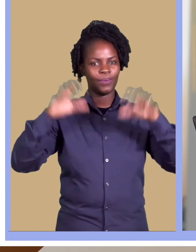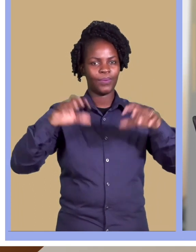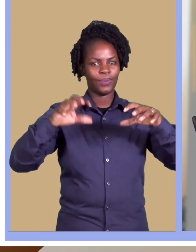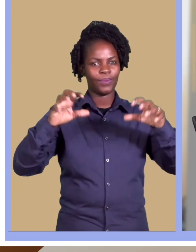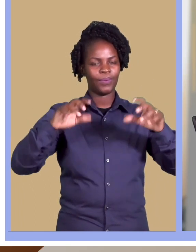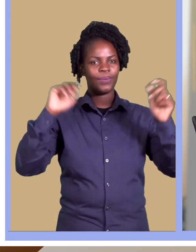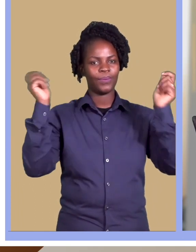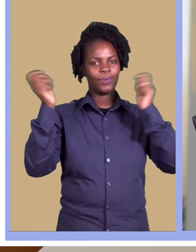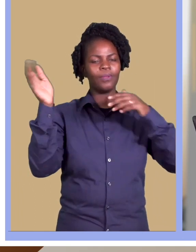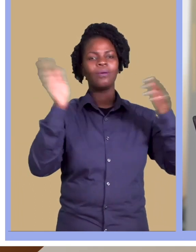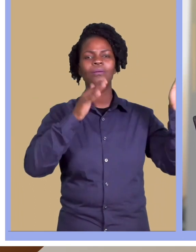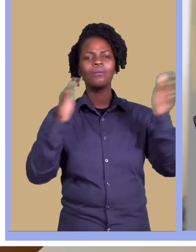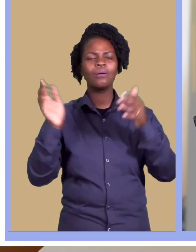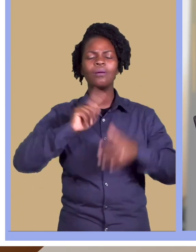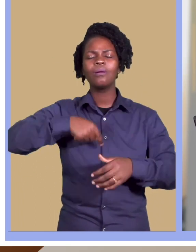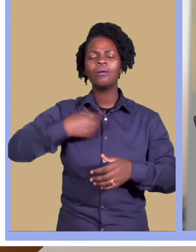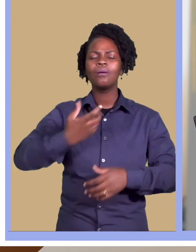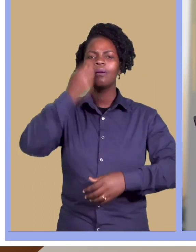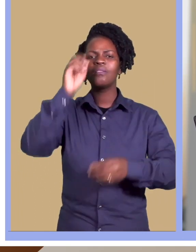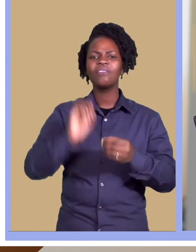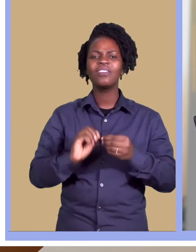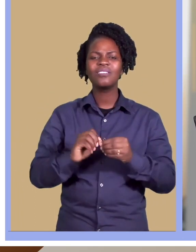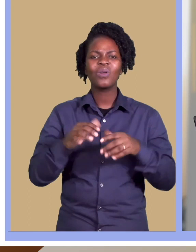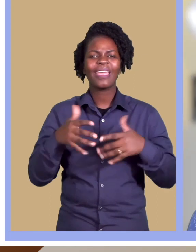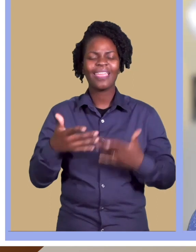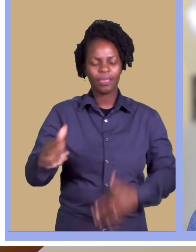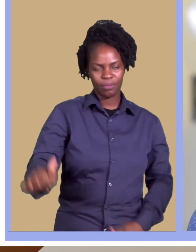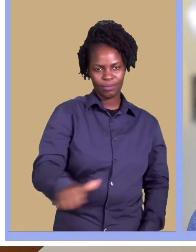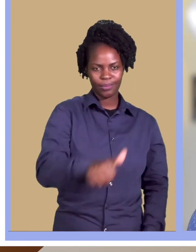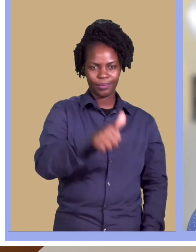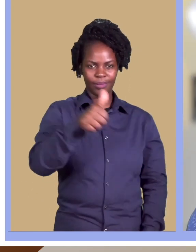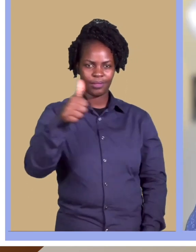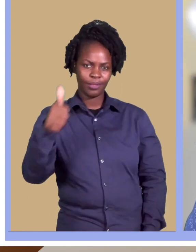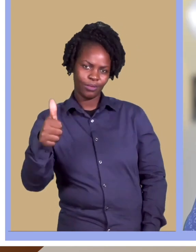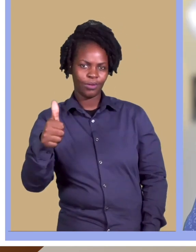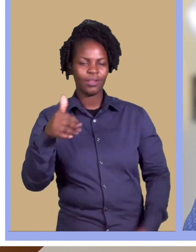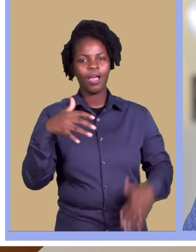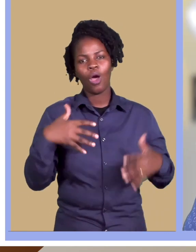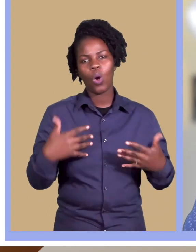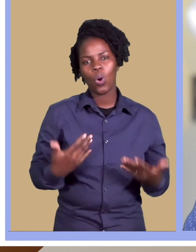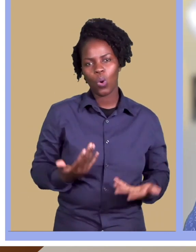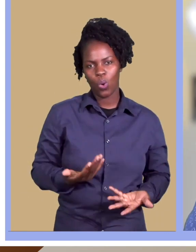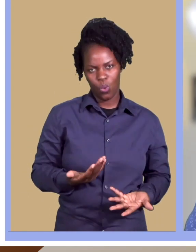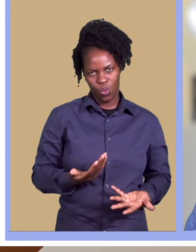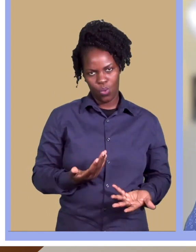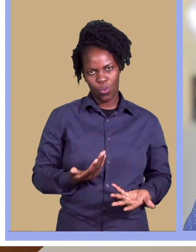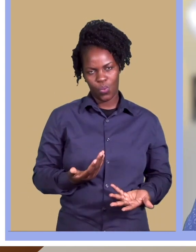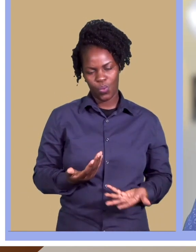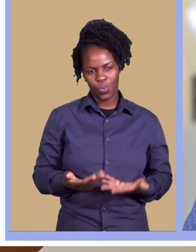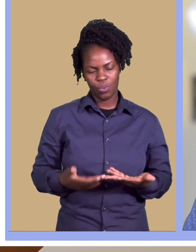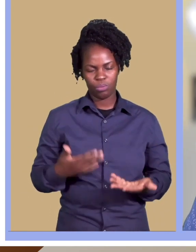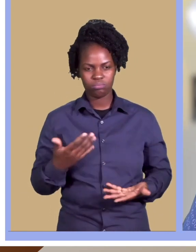para melhorar ou para estancarmos aquilo que ainda é